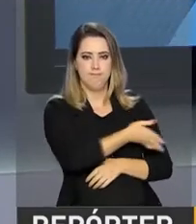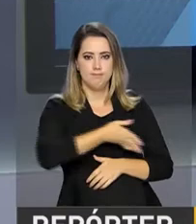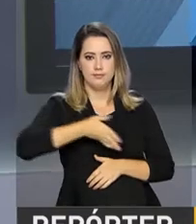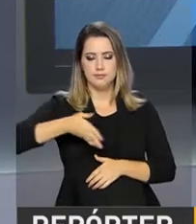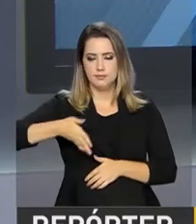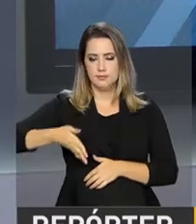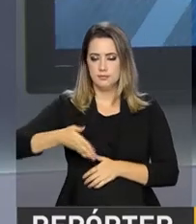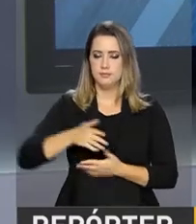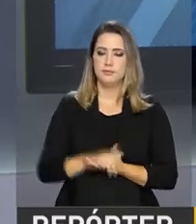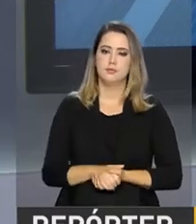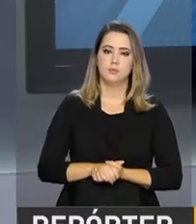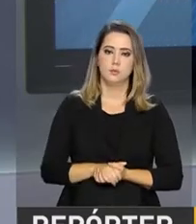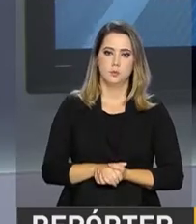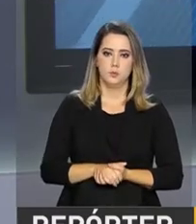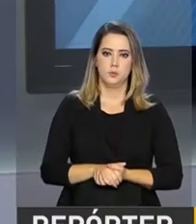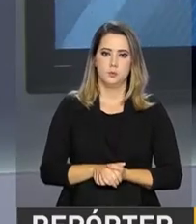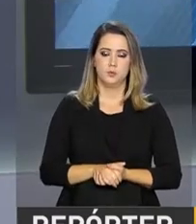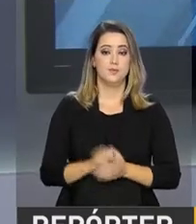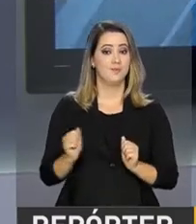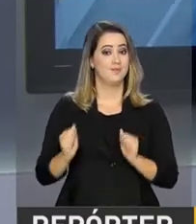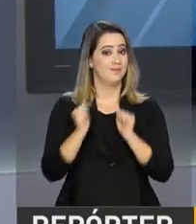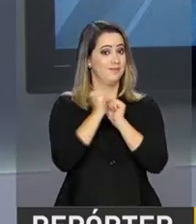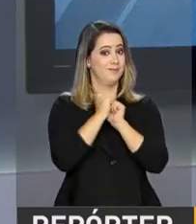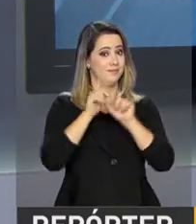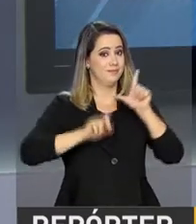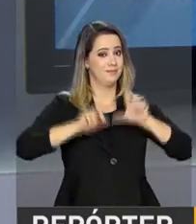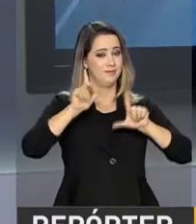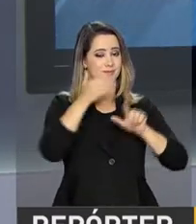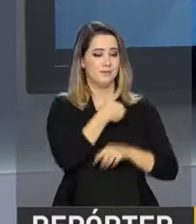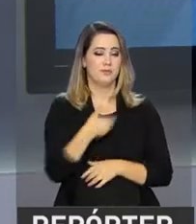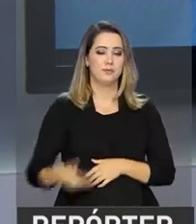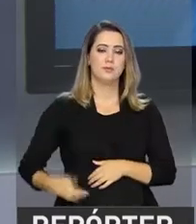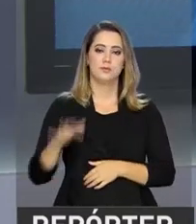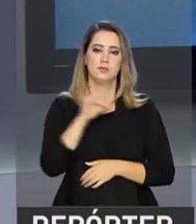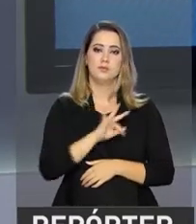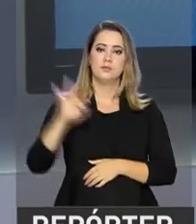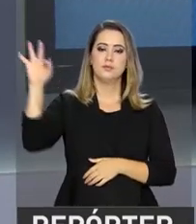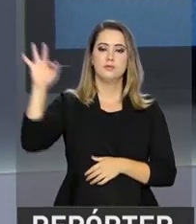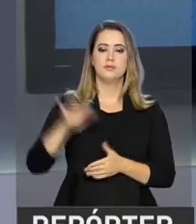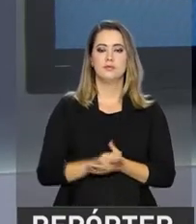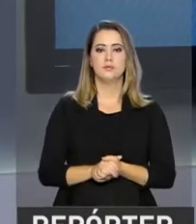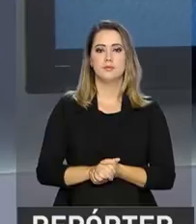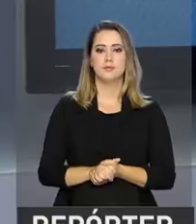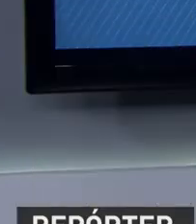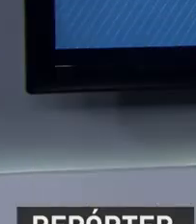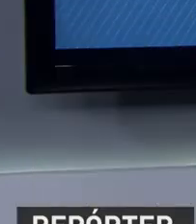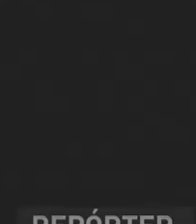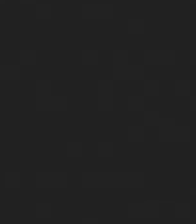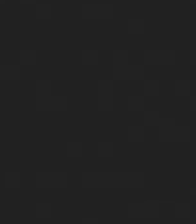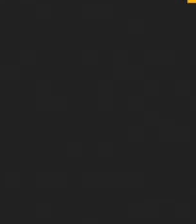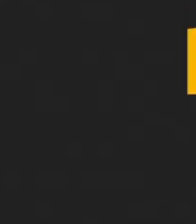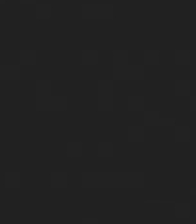está na página da nbr na internet continue com a gente na nbr a tv do governo federal